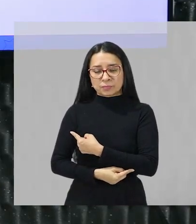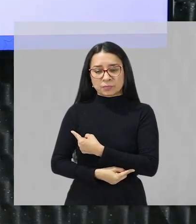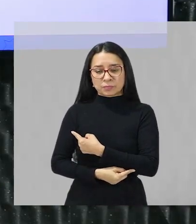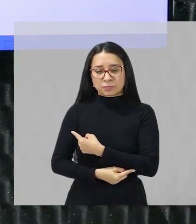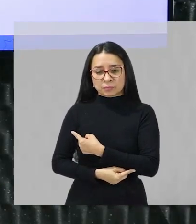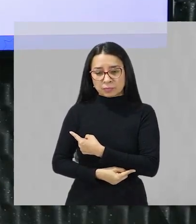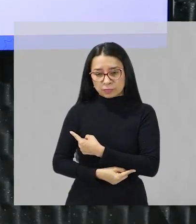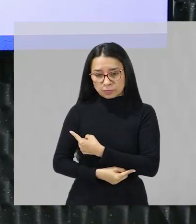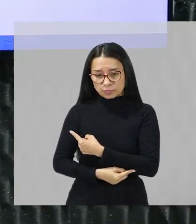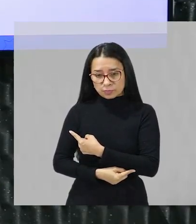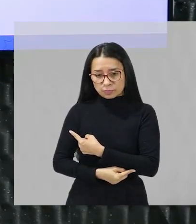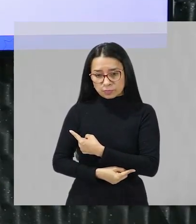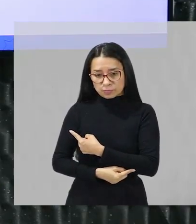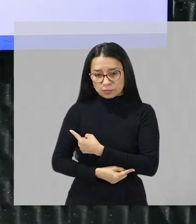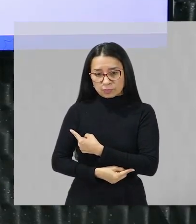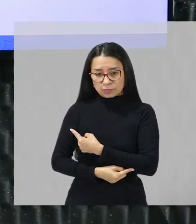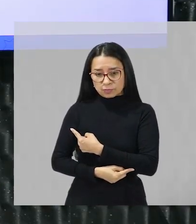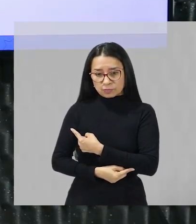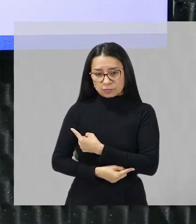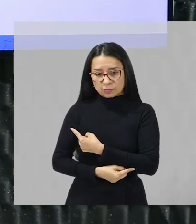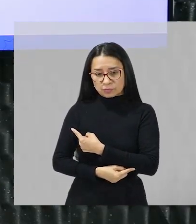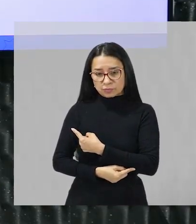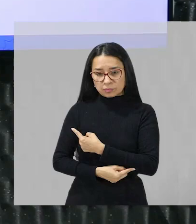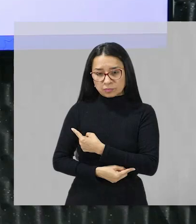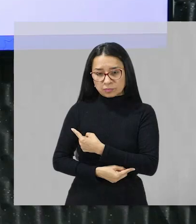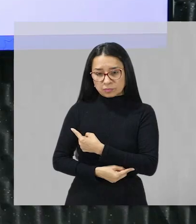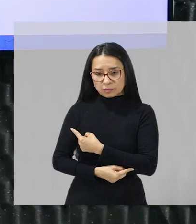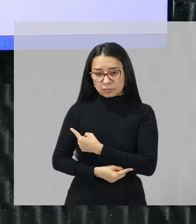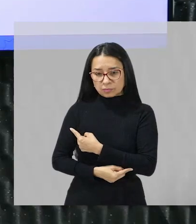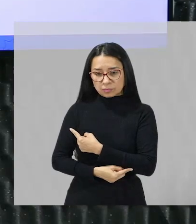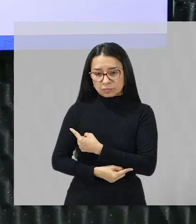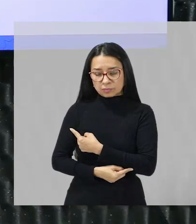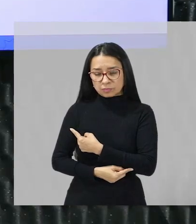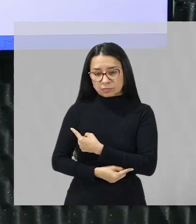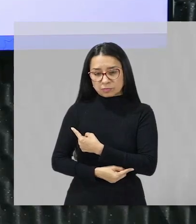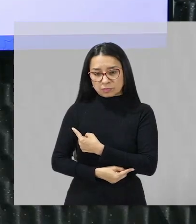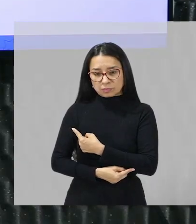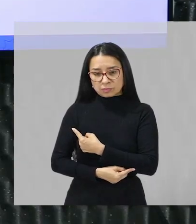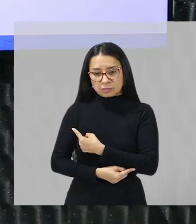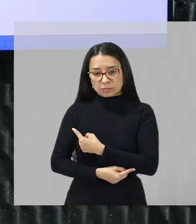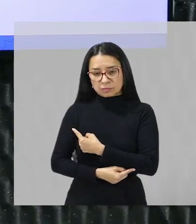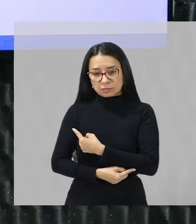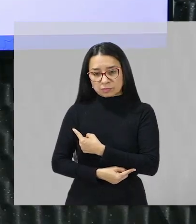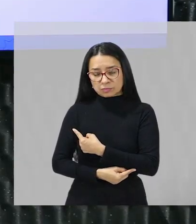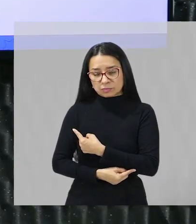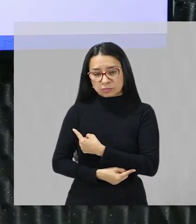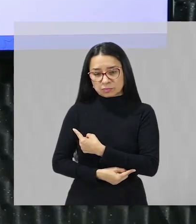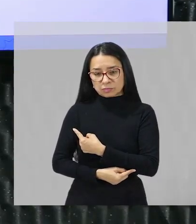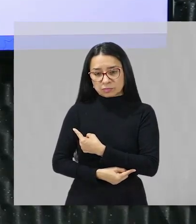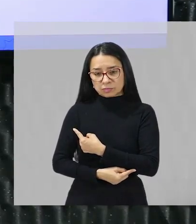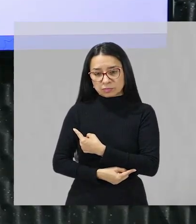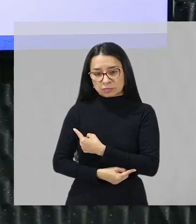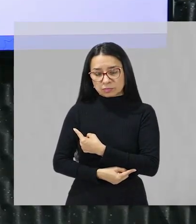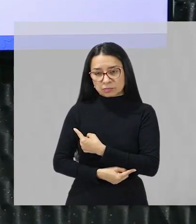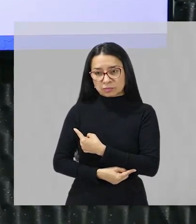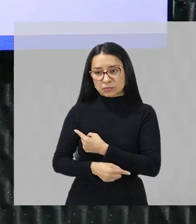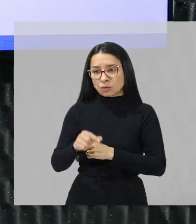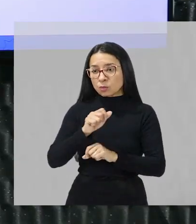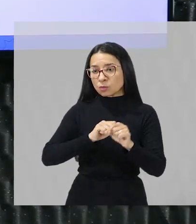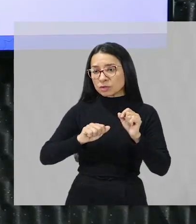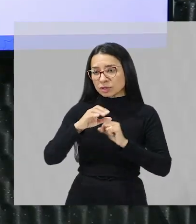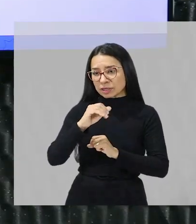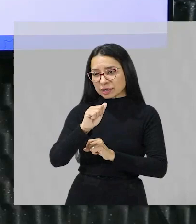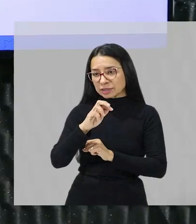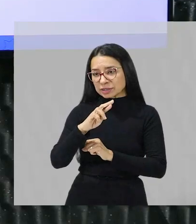sendo interiorizados, enraizados e repetidos de forma acrítica. O que é uma